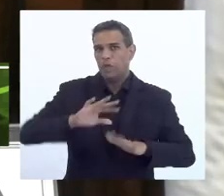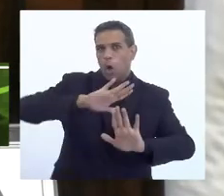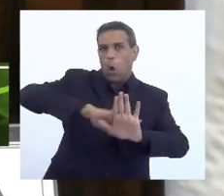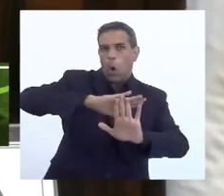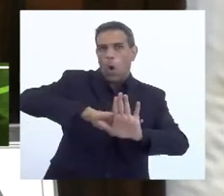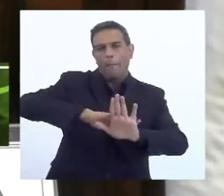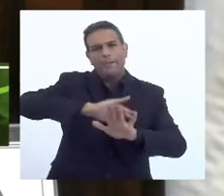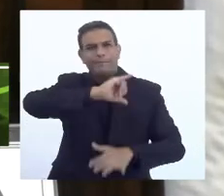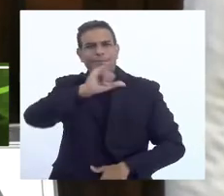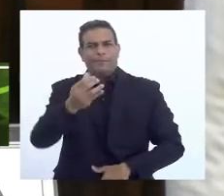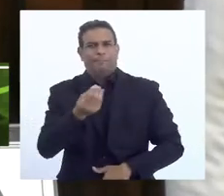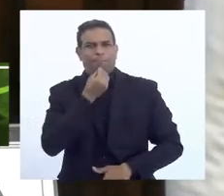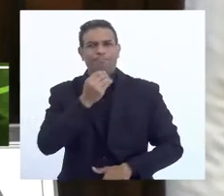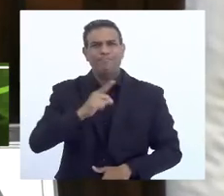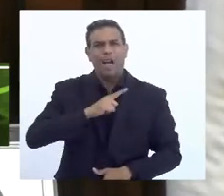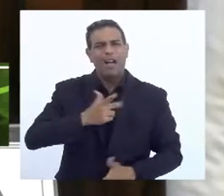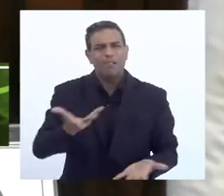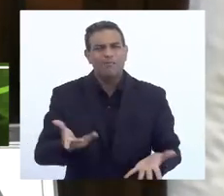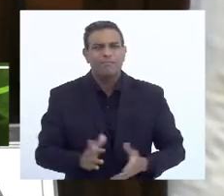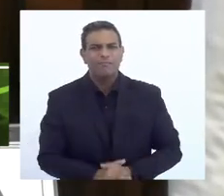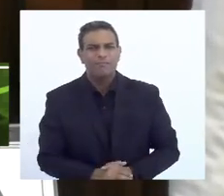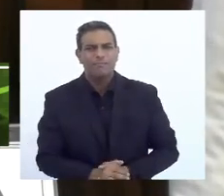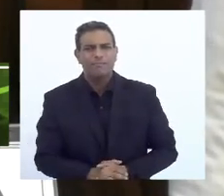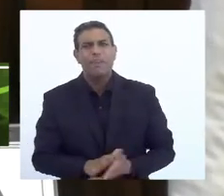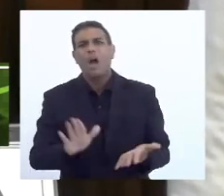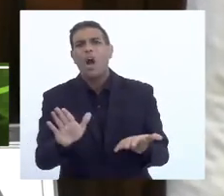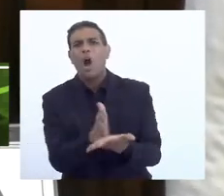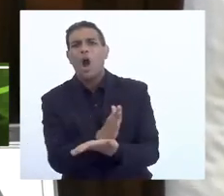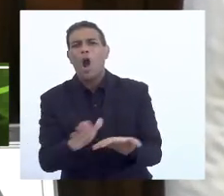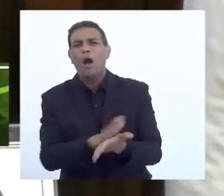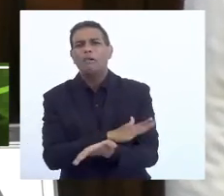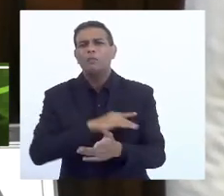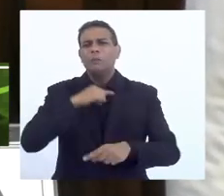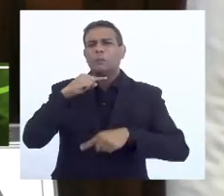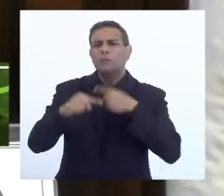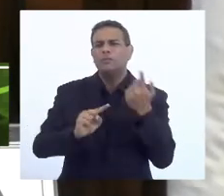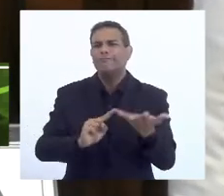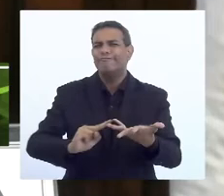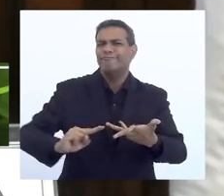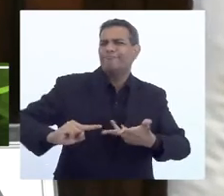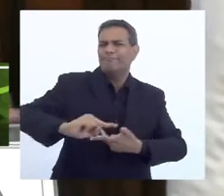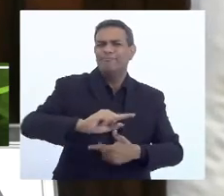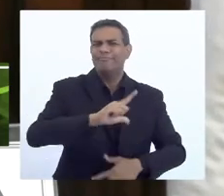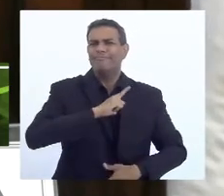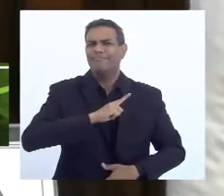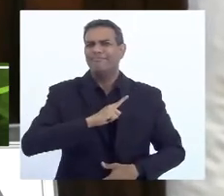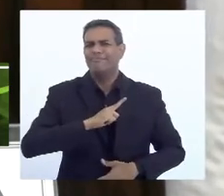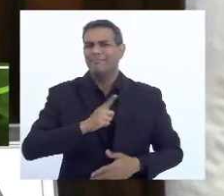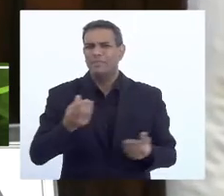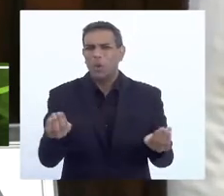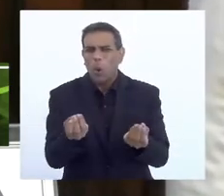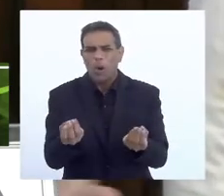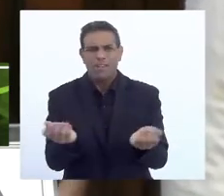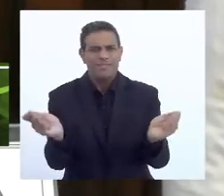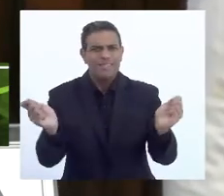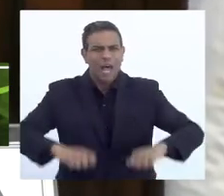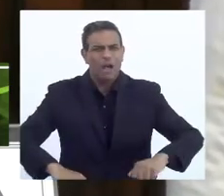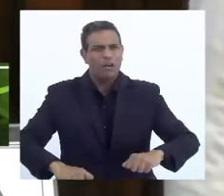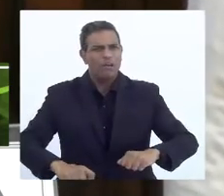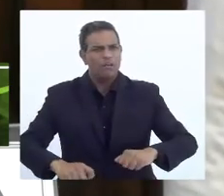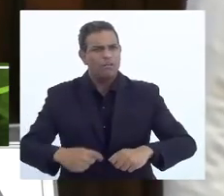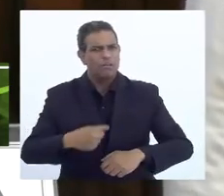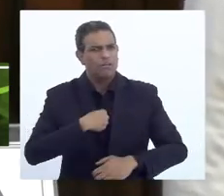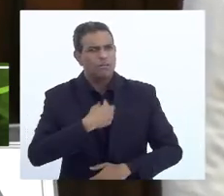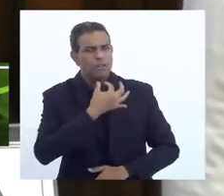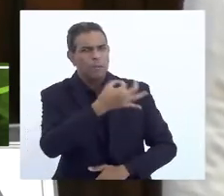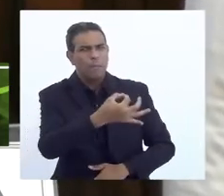que é um oportunismo danado, mas eu tenho visto que, eventualmente, surge uma dúvida. Por que Por que, que eu não posso criticar